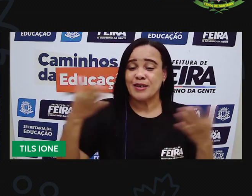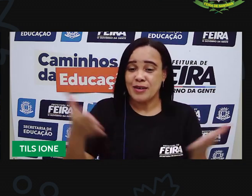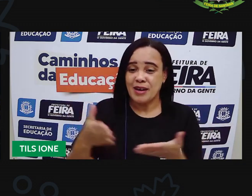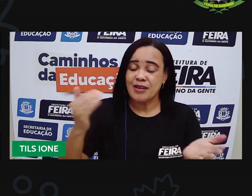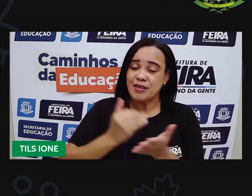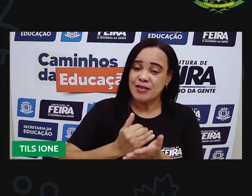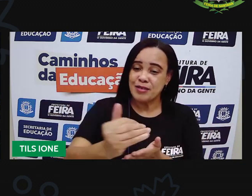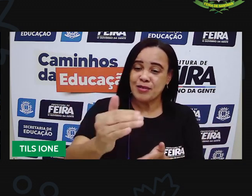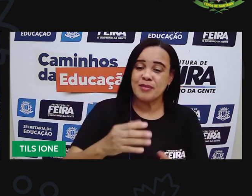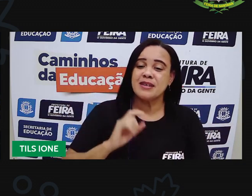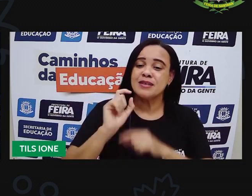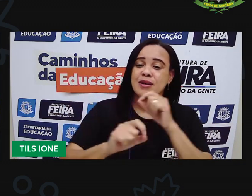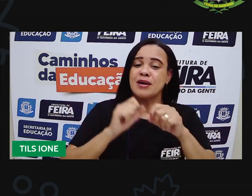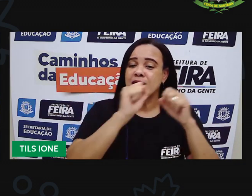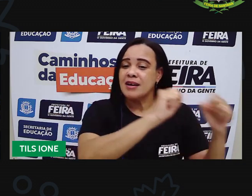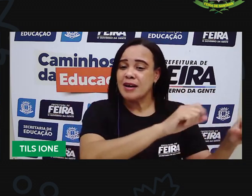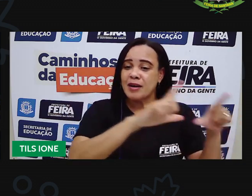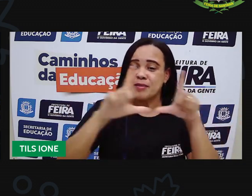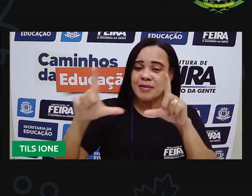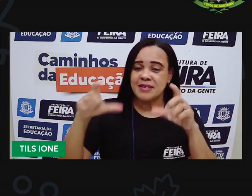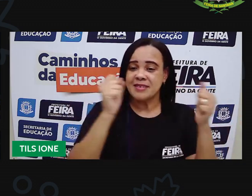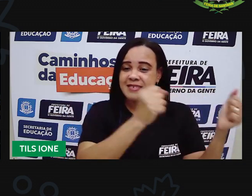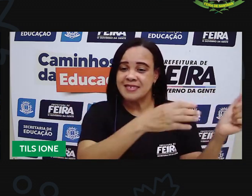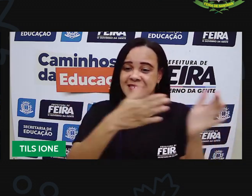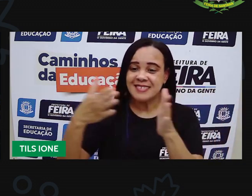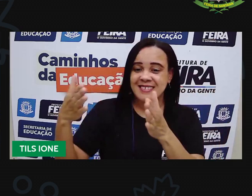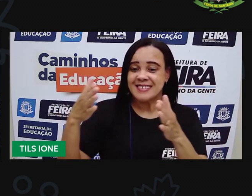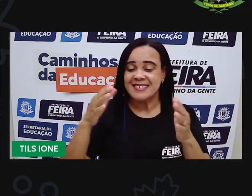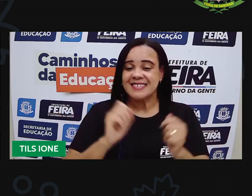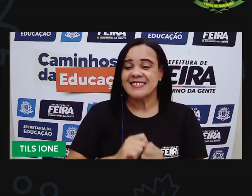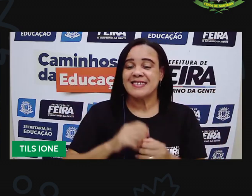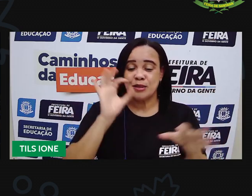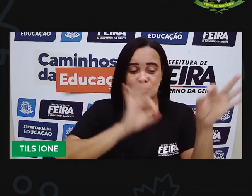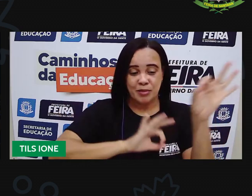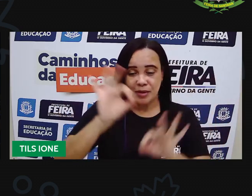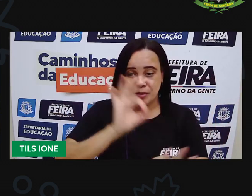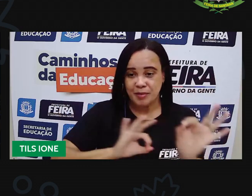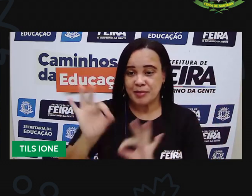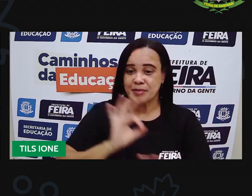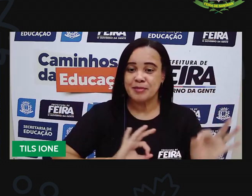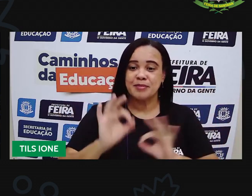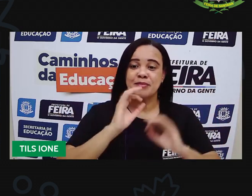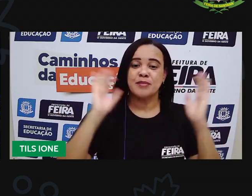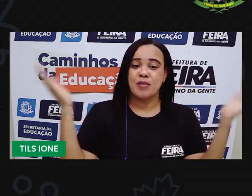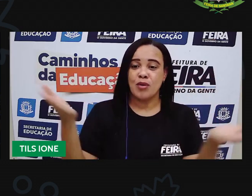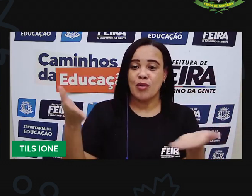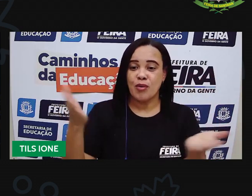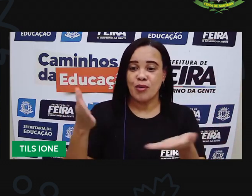iniciar aqui a apresentação da aula que eu preparei para hoje, tá bom?